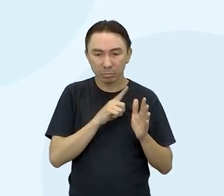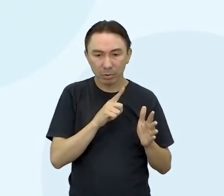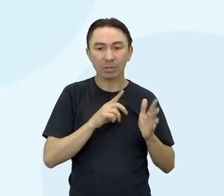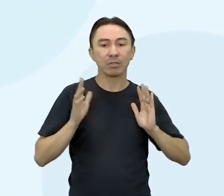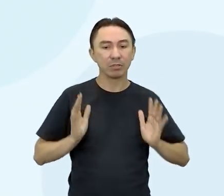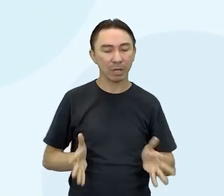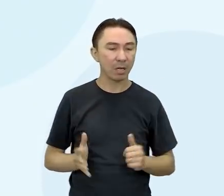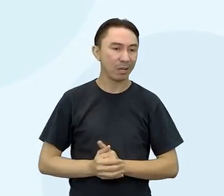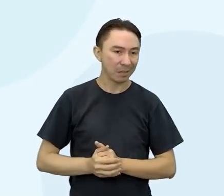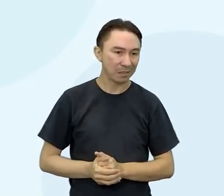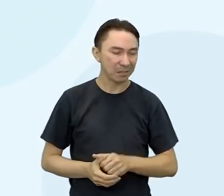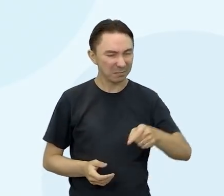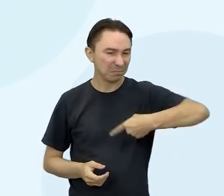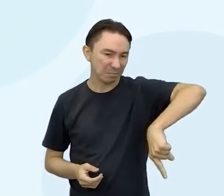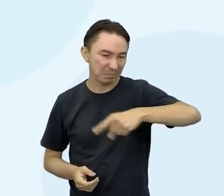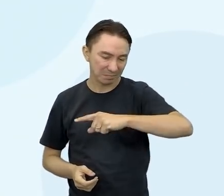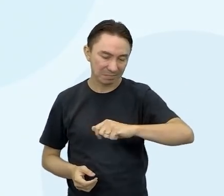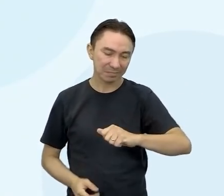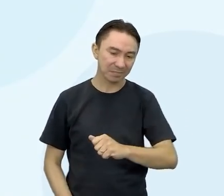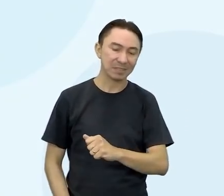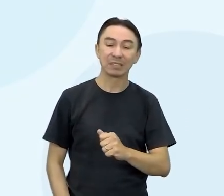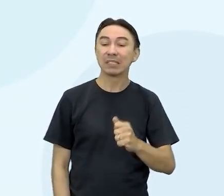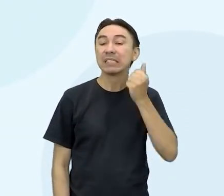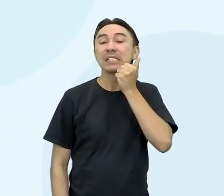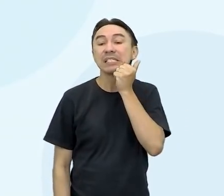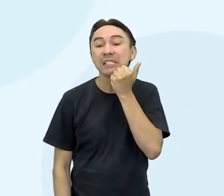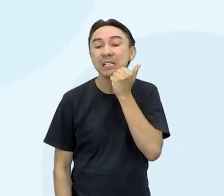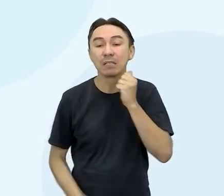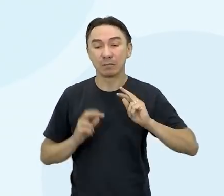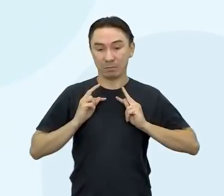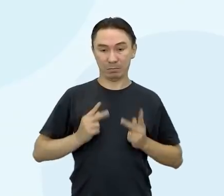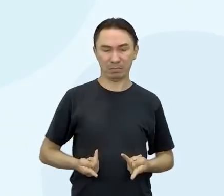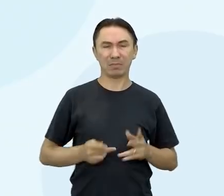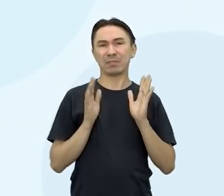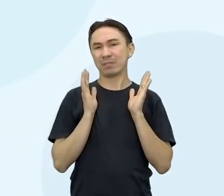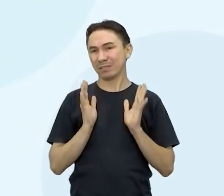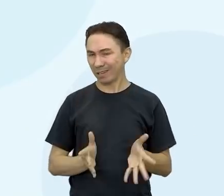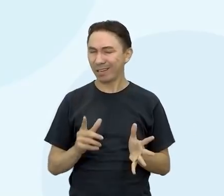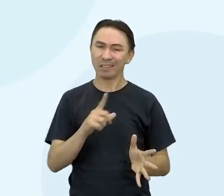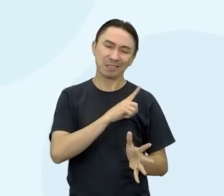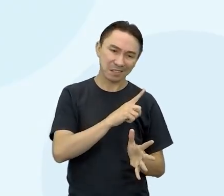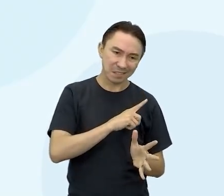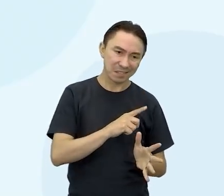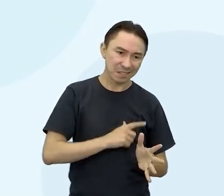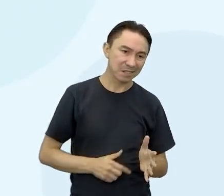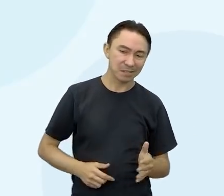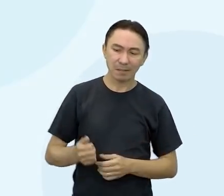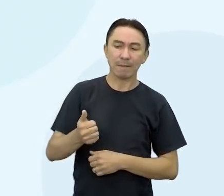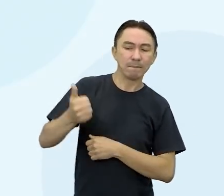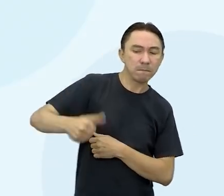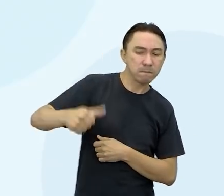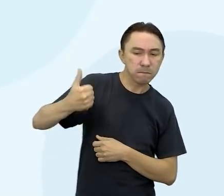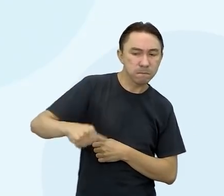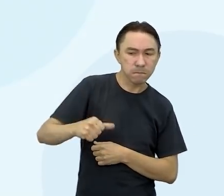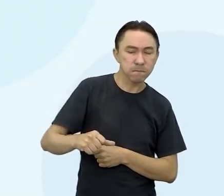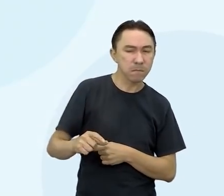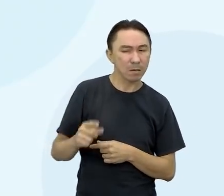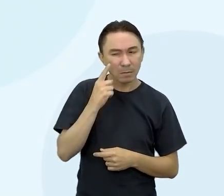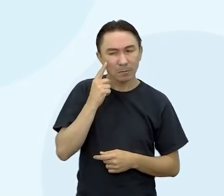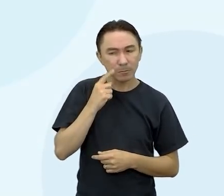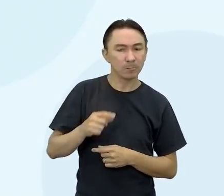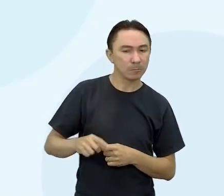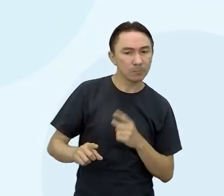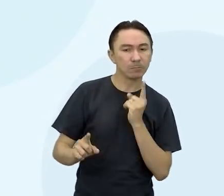também provavelmente já estamos elaborando as avaliações diagnósticas próprias e podemos contribuir nesta